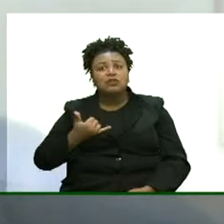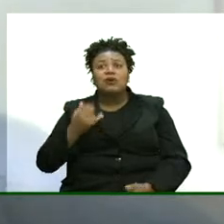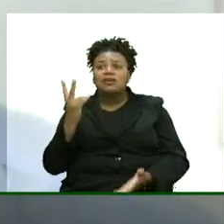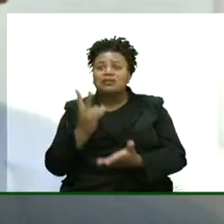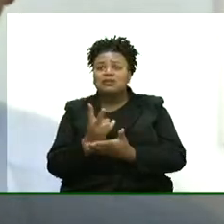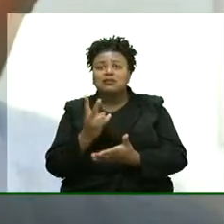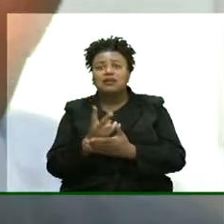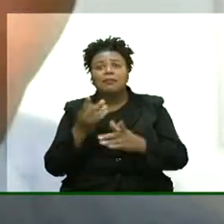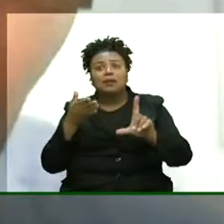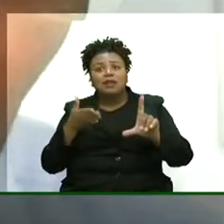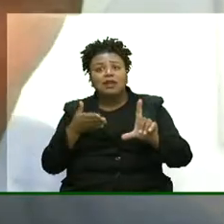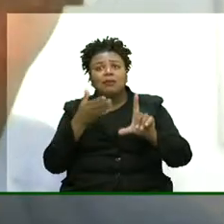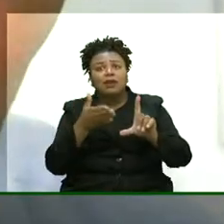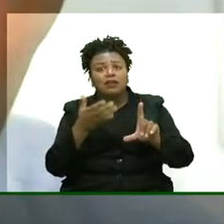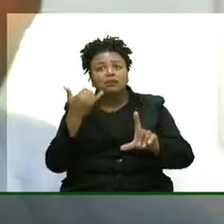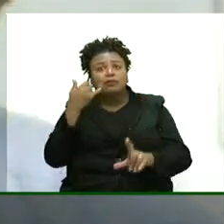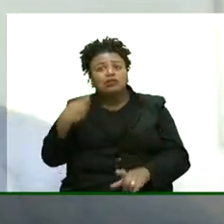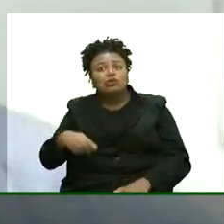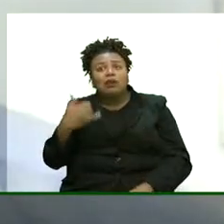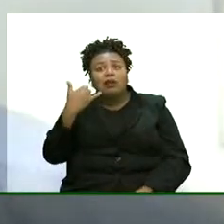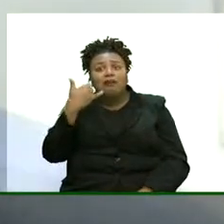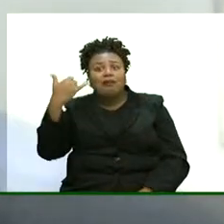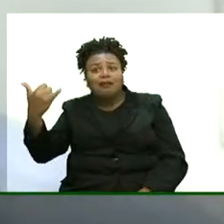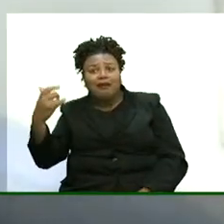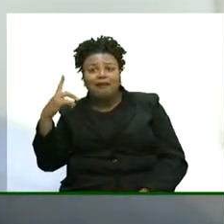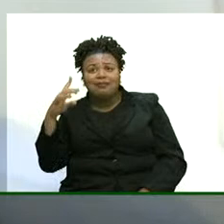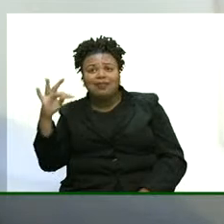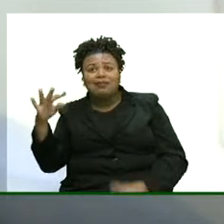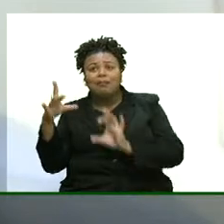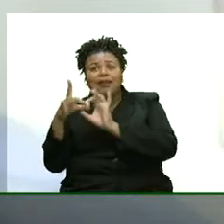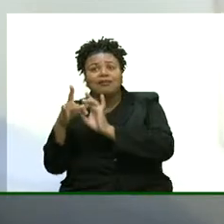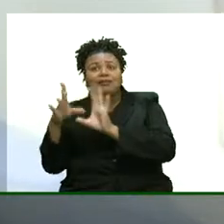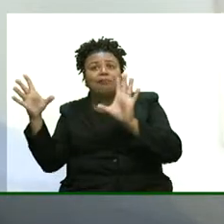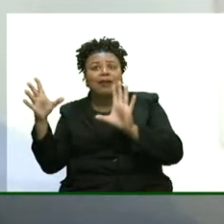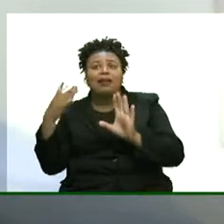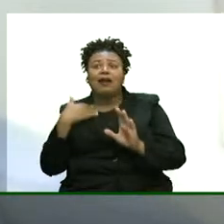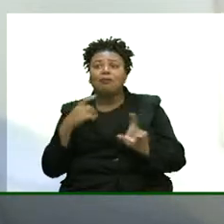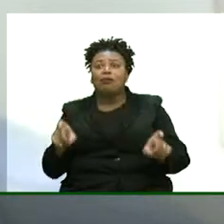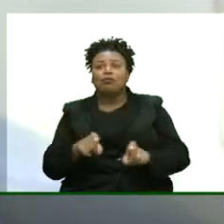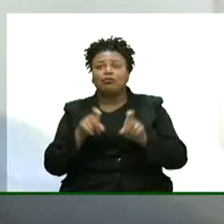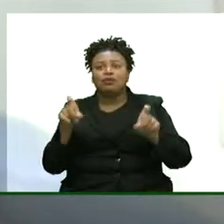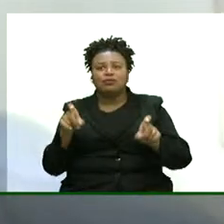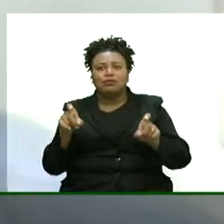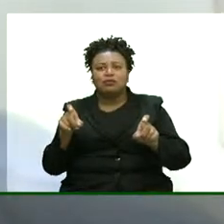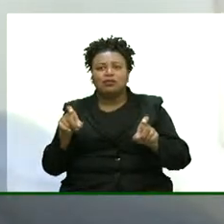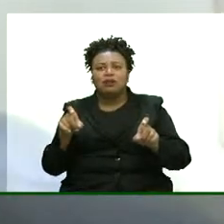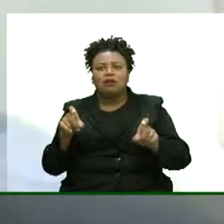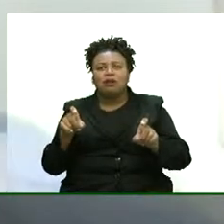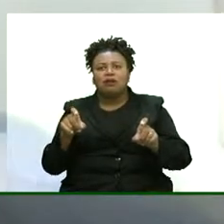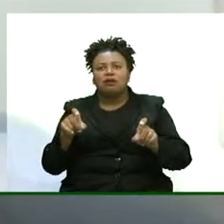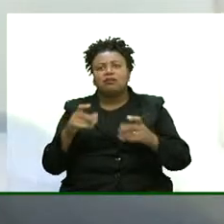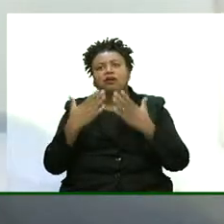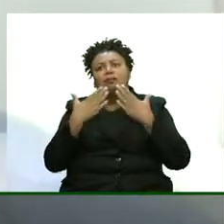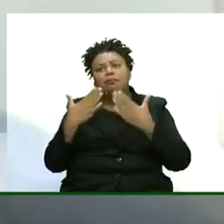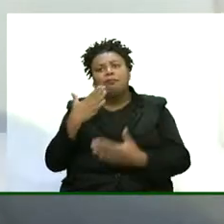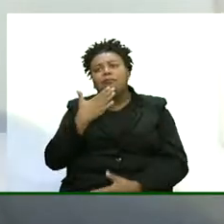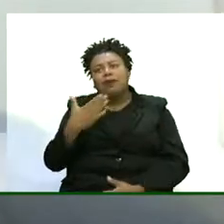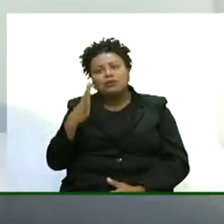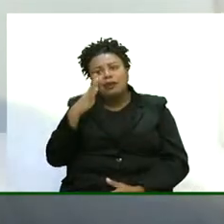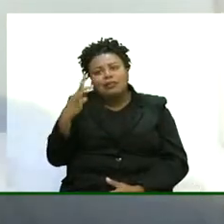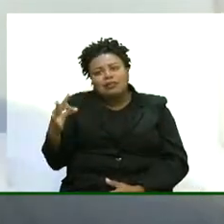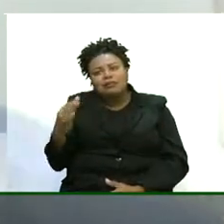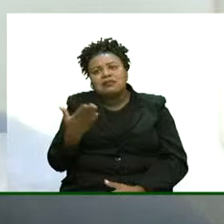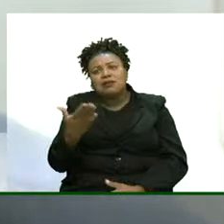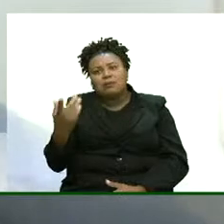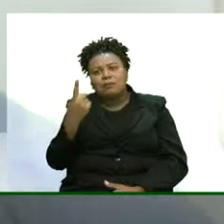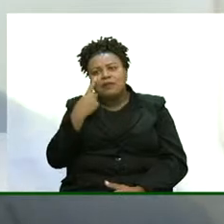eu entro aqui, eu tenho que ligar para o DTI para eles habilitarem o meu computador. Eu peço a atenção do senhor, enfim,